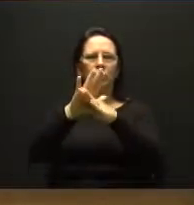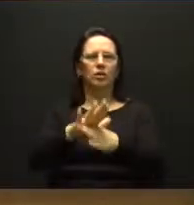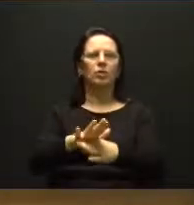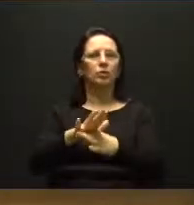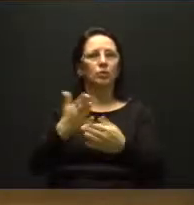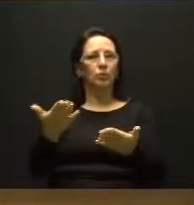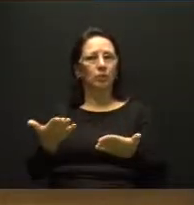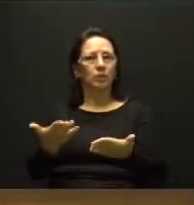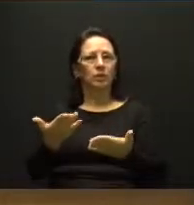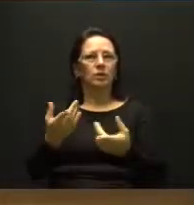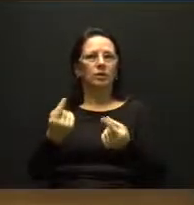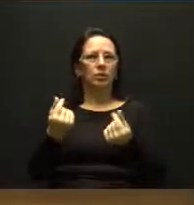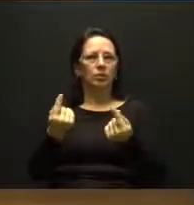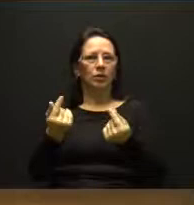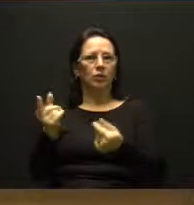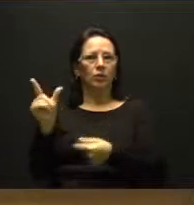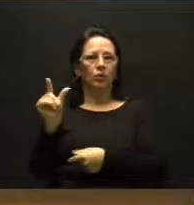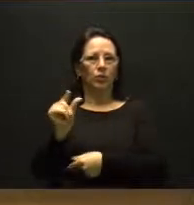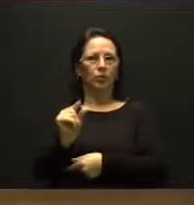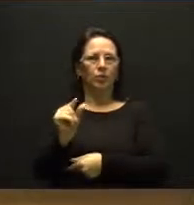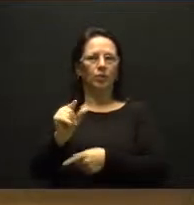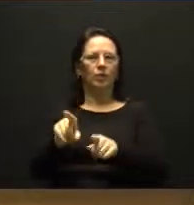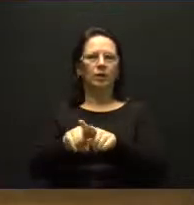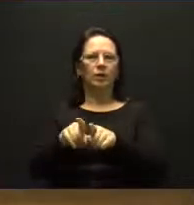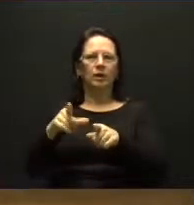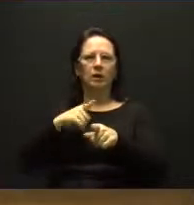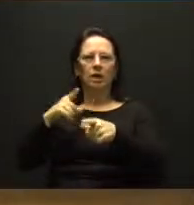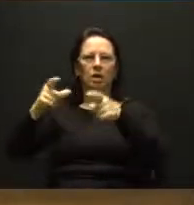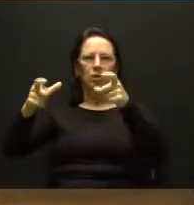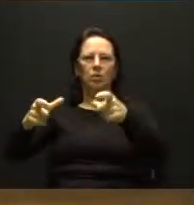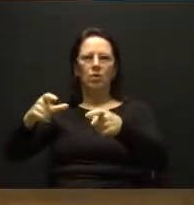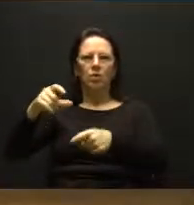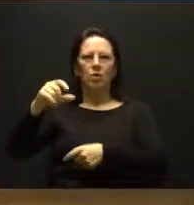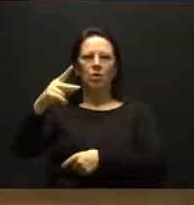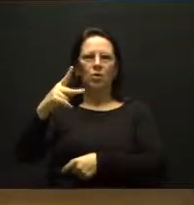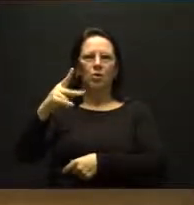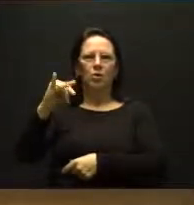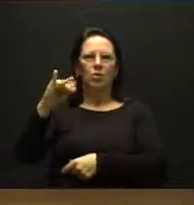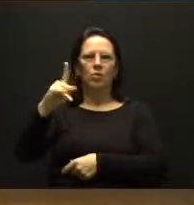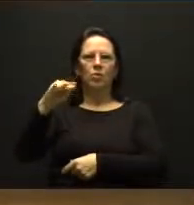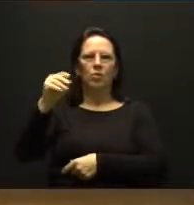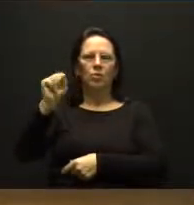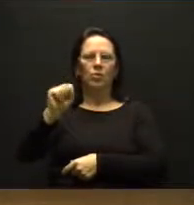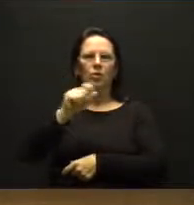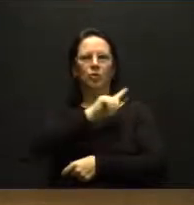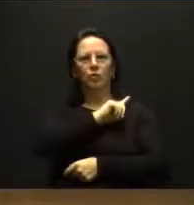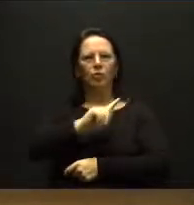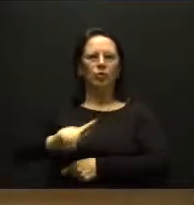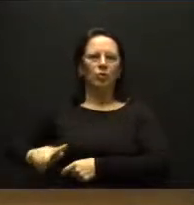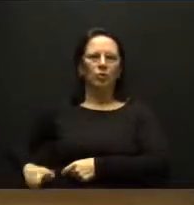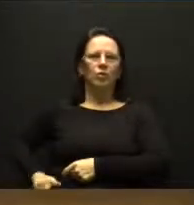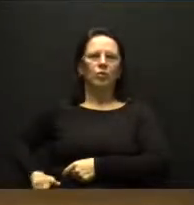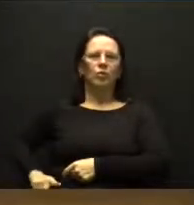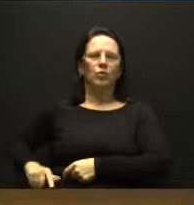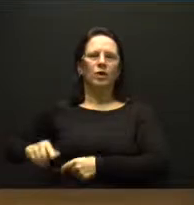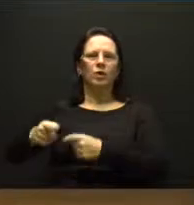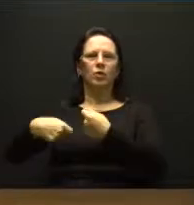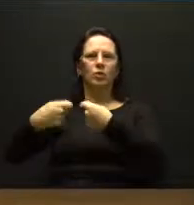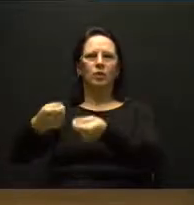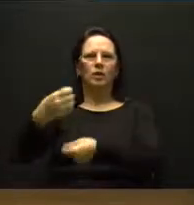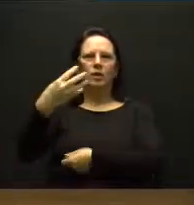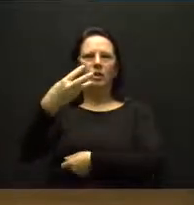de algumas em alguns bairros o governo do estado da